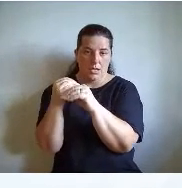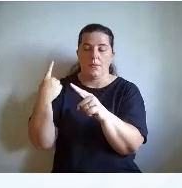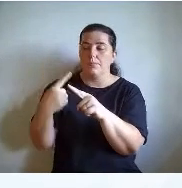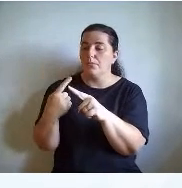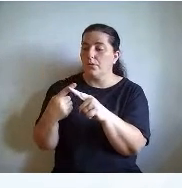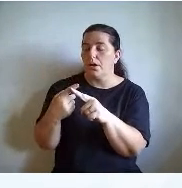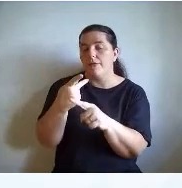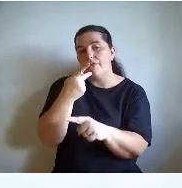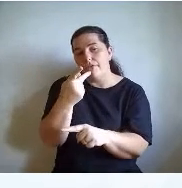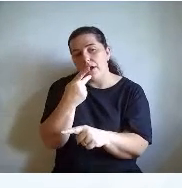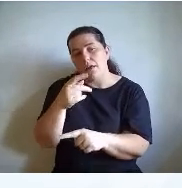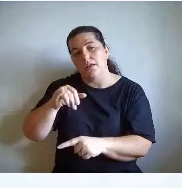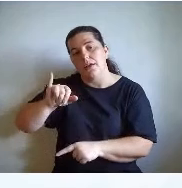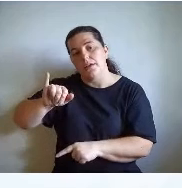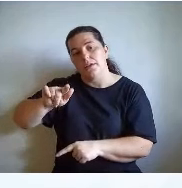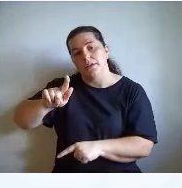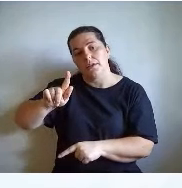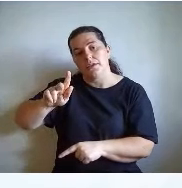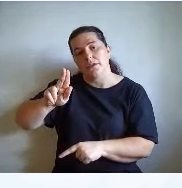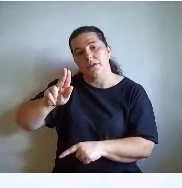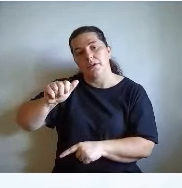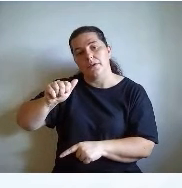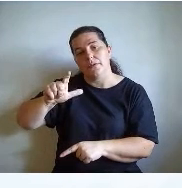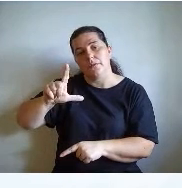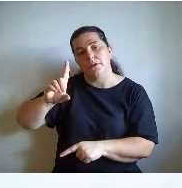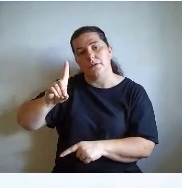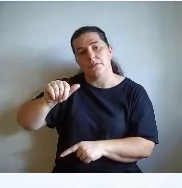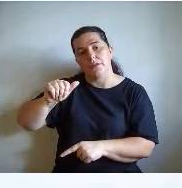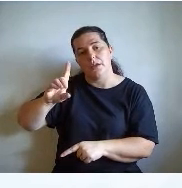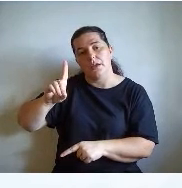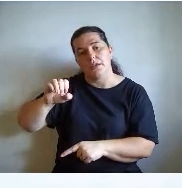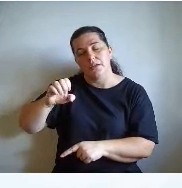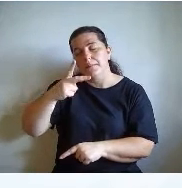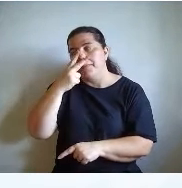dela, parece que a gente quer, né,